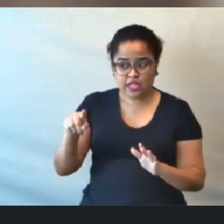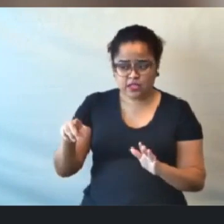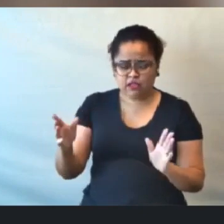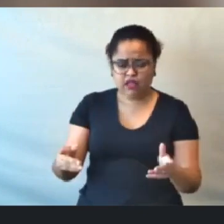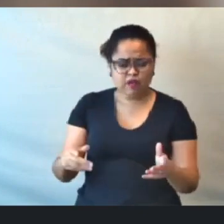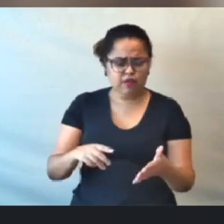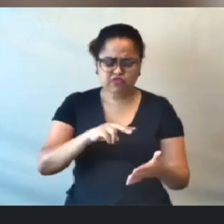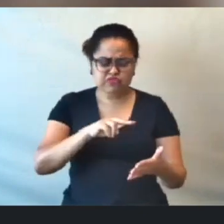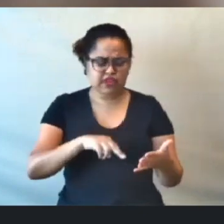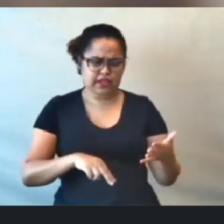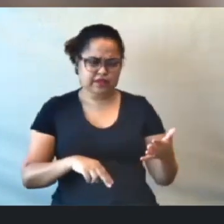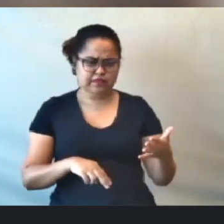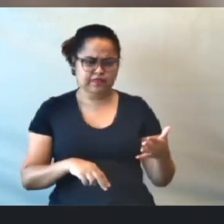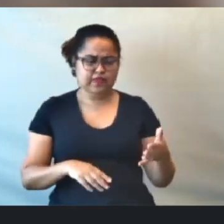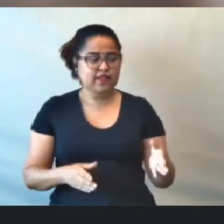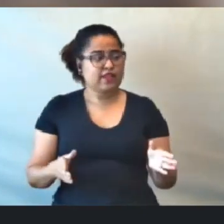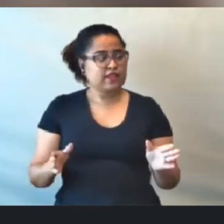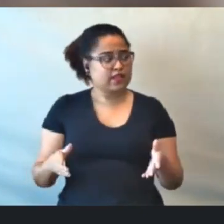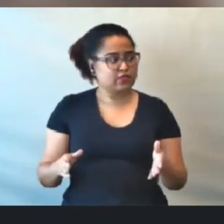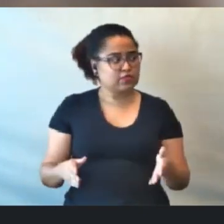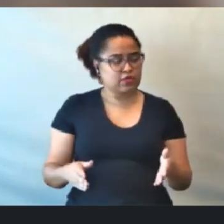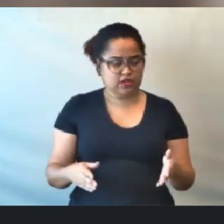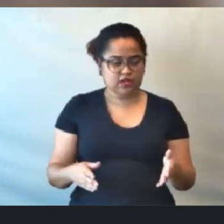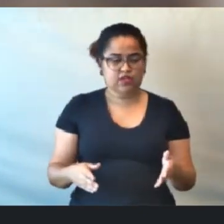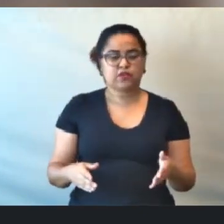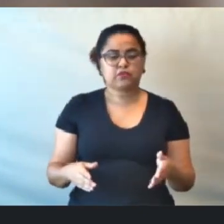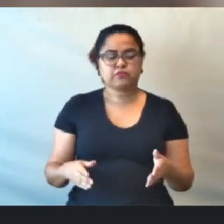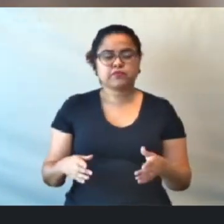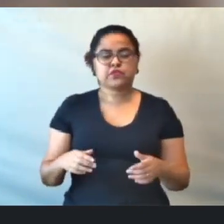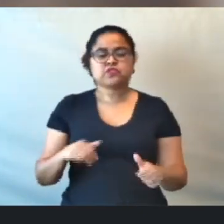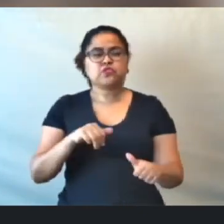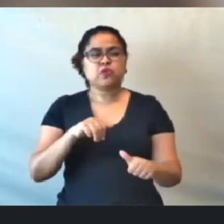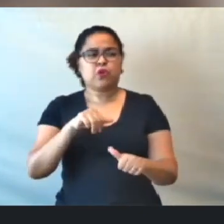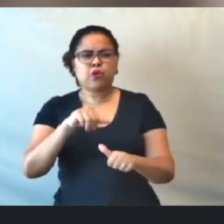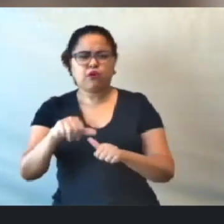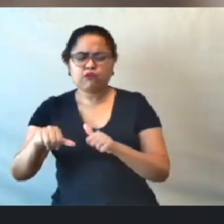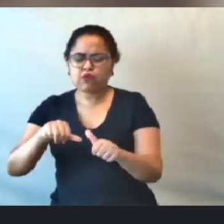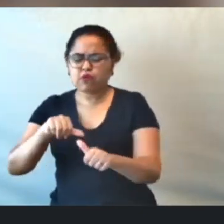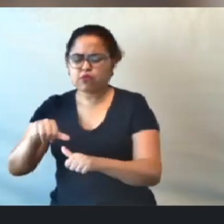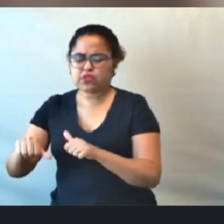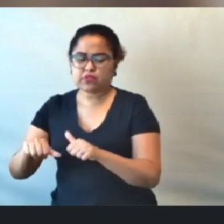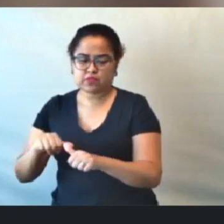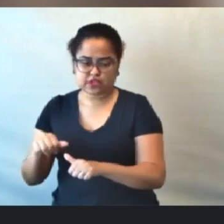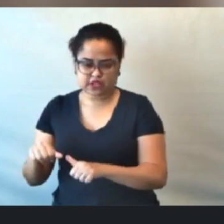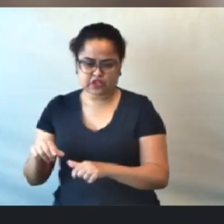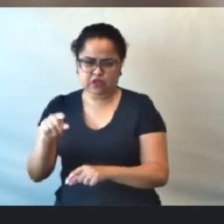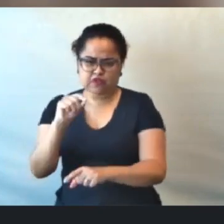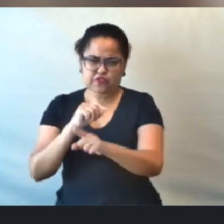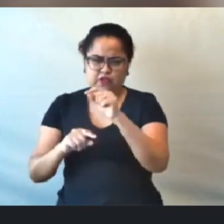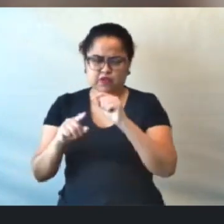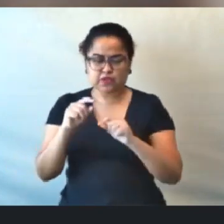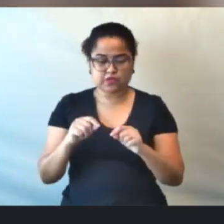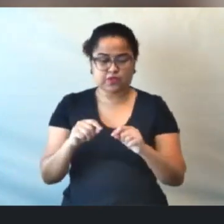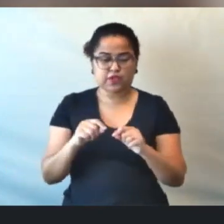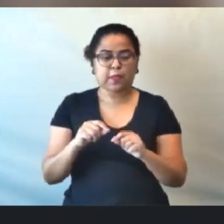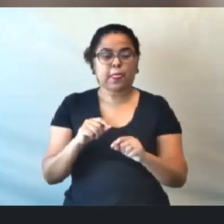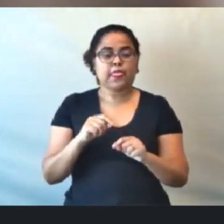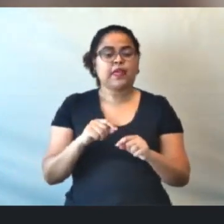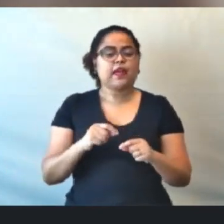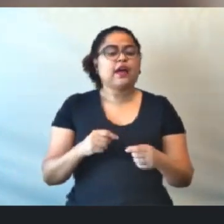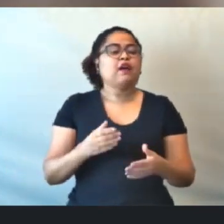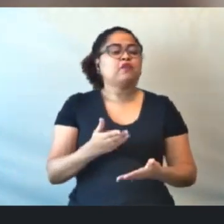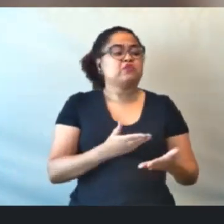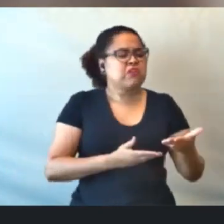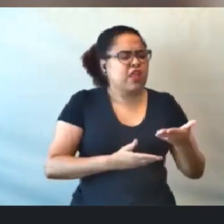de uma outra alternativa, a gente sim acha que o tratamento deveria ser continuado, com os